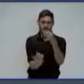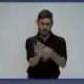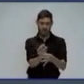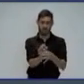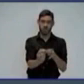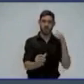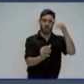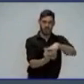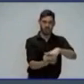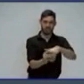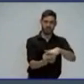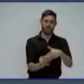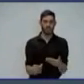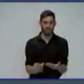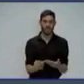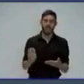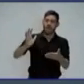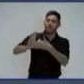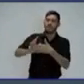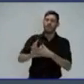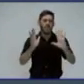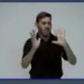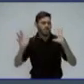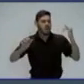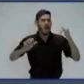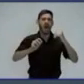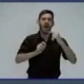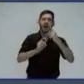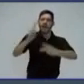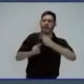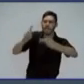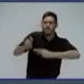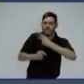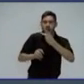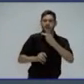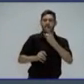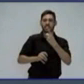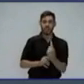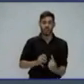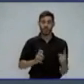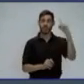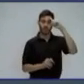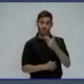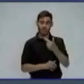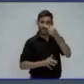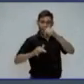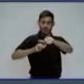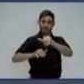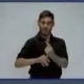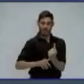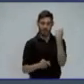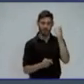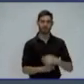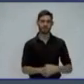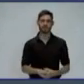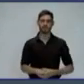Eleitoral a propósito dos eventos e pronunciamentos do último dia 7 de setembro.